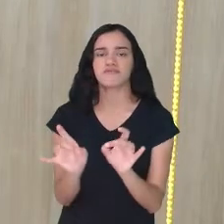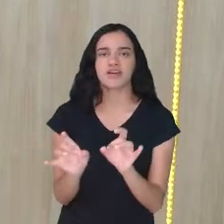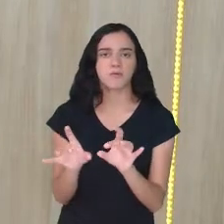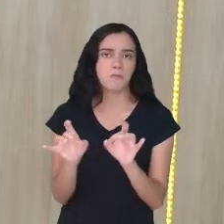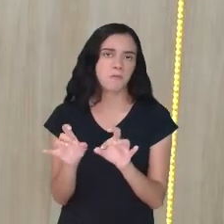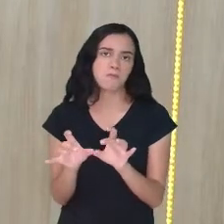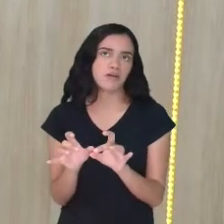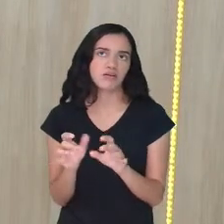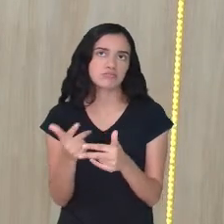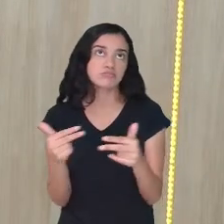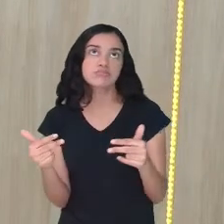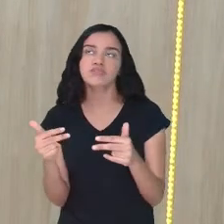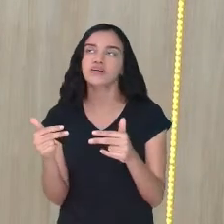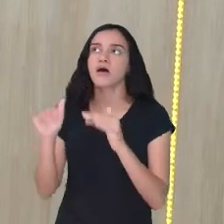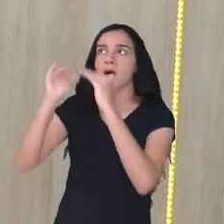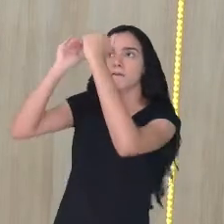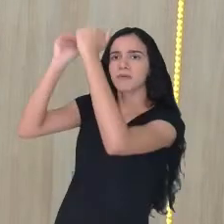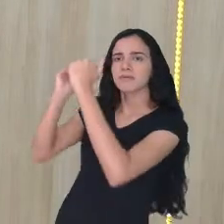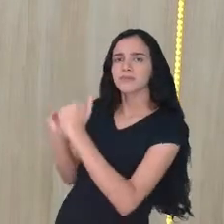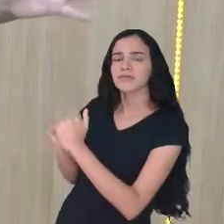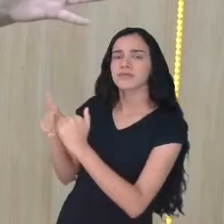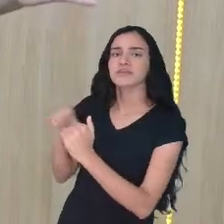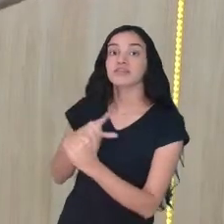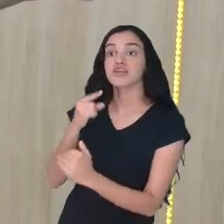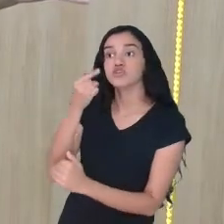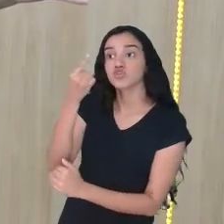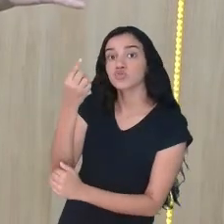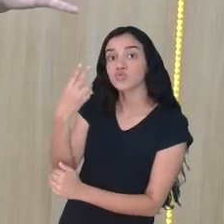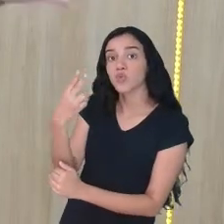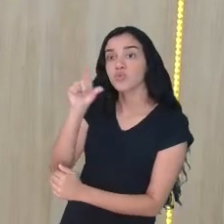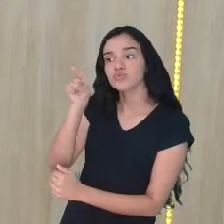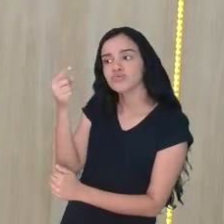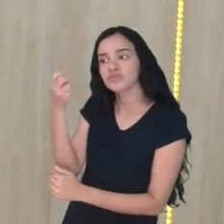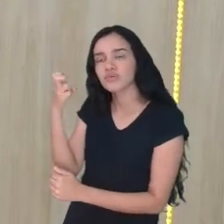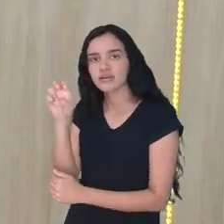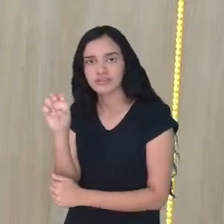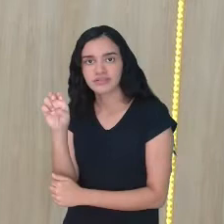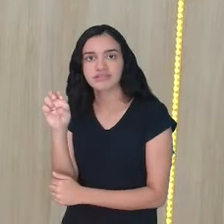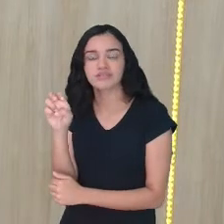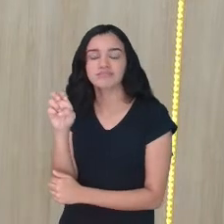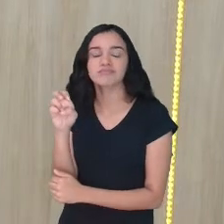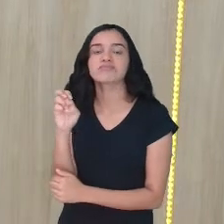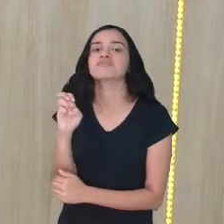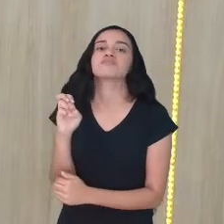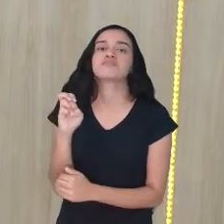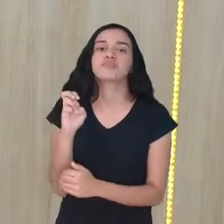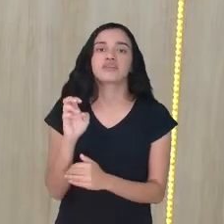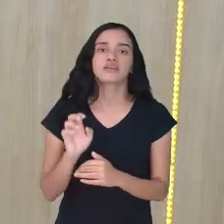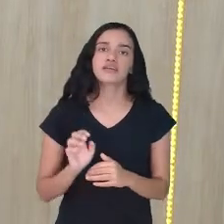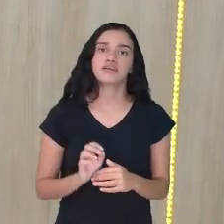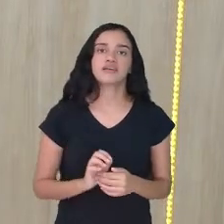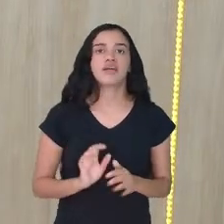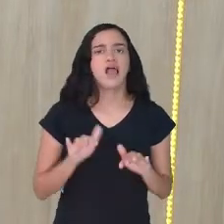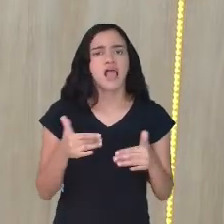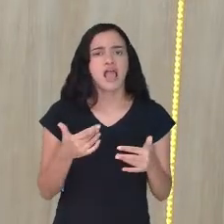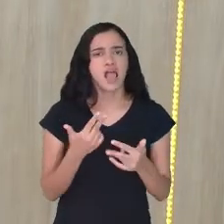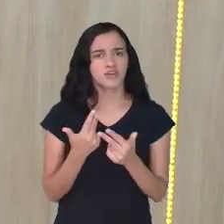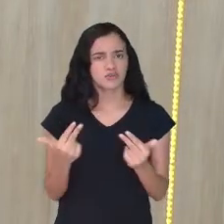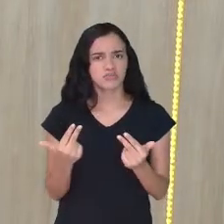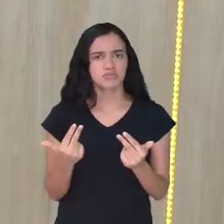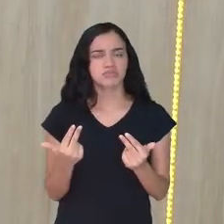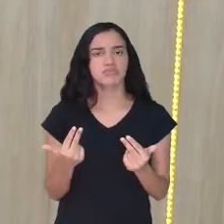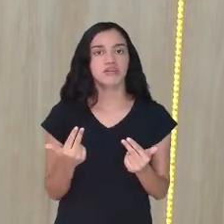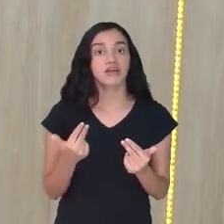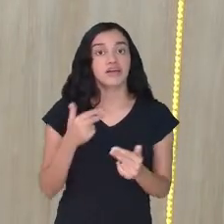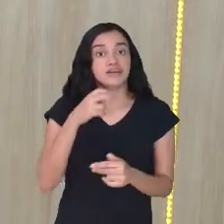alguma coisa, tem lá 2,5, né? 2,5 é a mesma coisa de eu